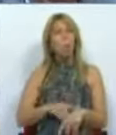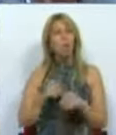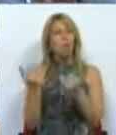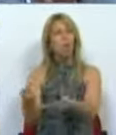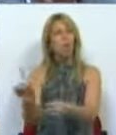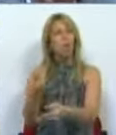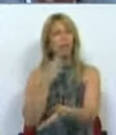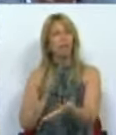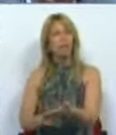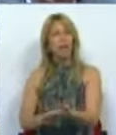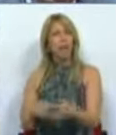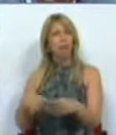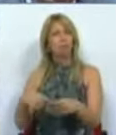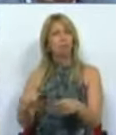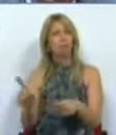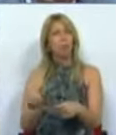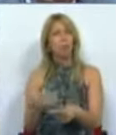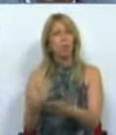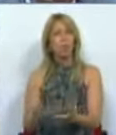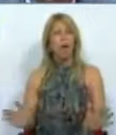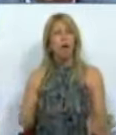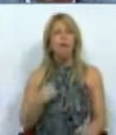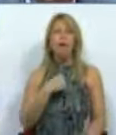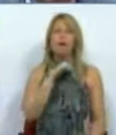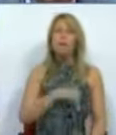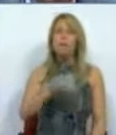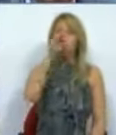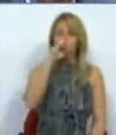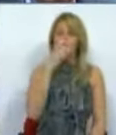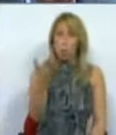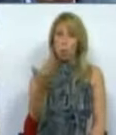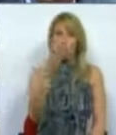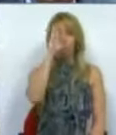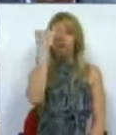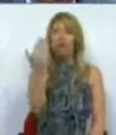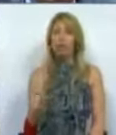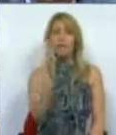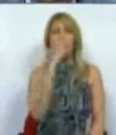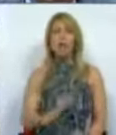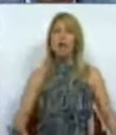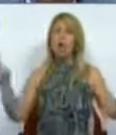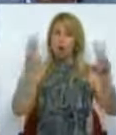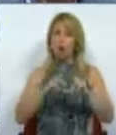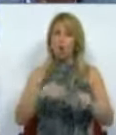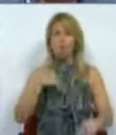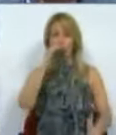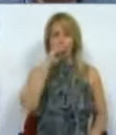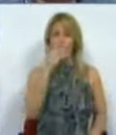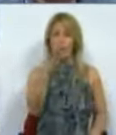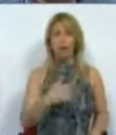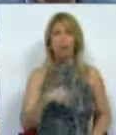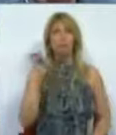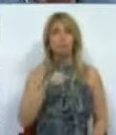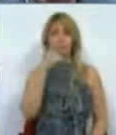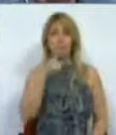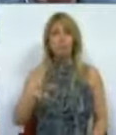razão. E deixem-me, senhoras e senhores deputados, que relembre aquilo que parece ser para vossas excelências uma novidade. É que foram os portugueses